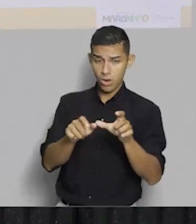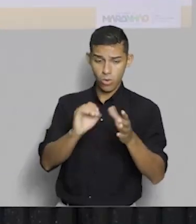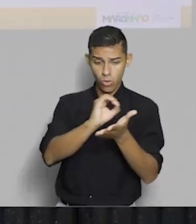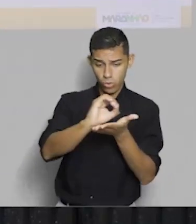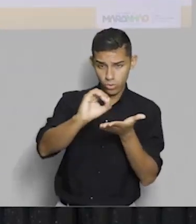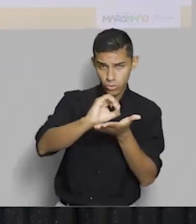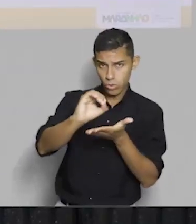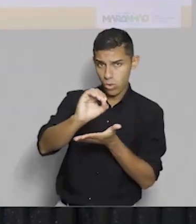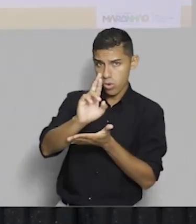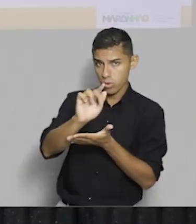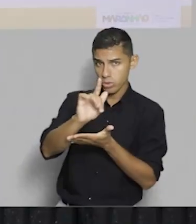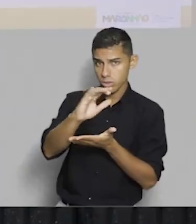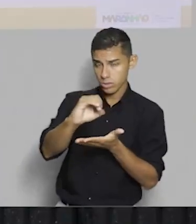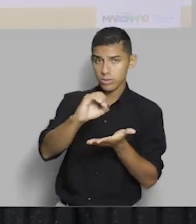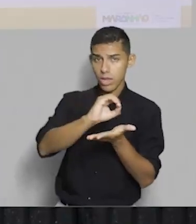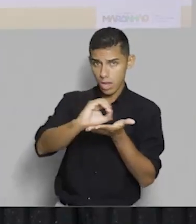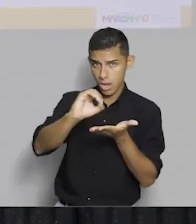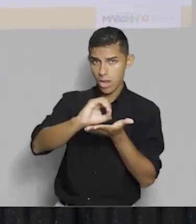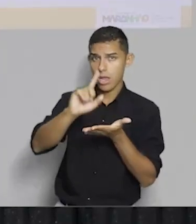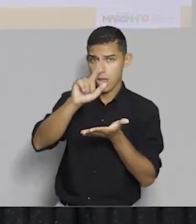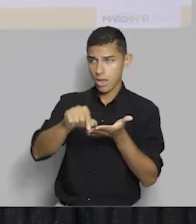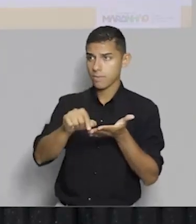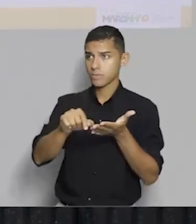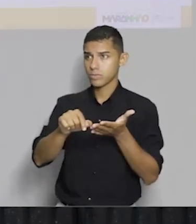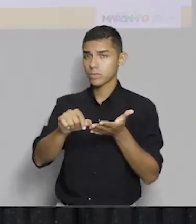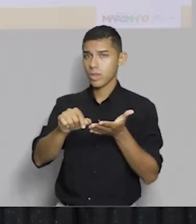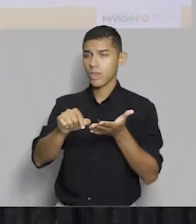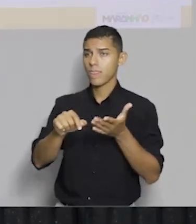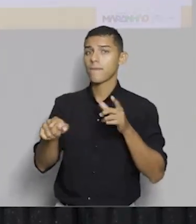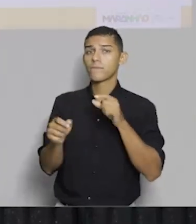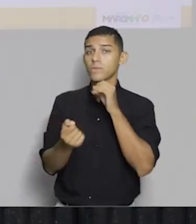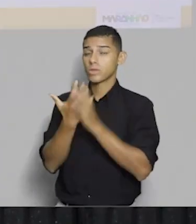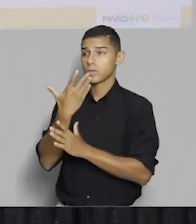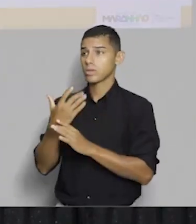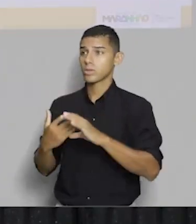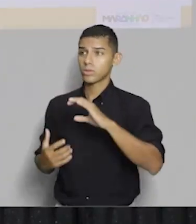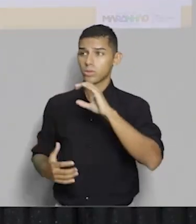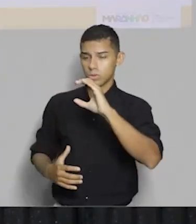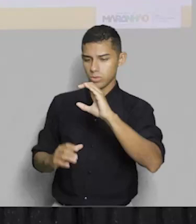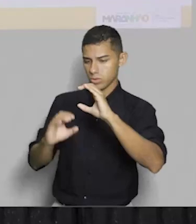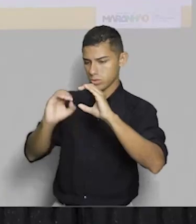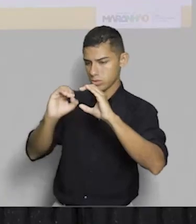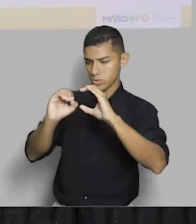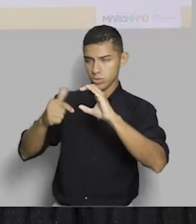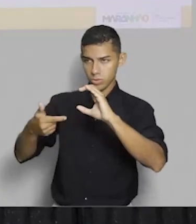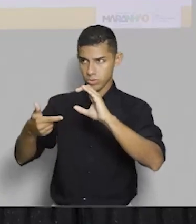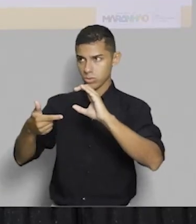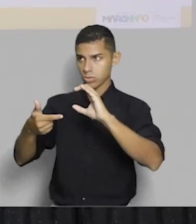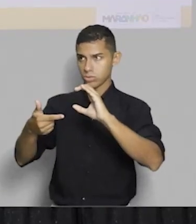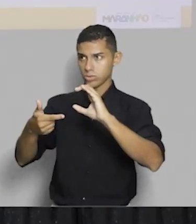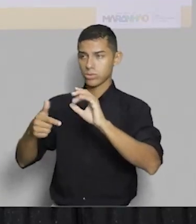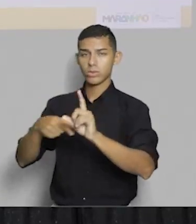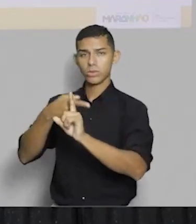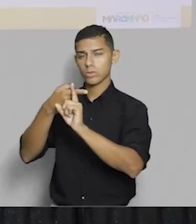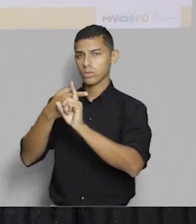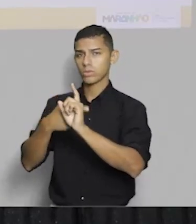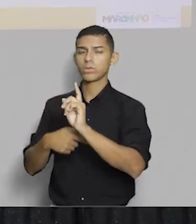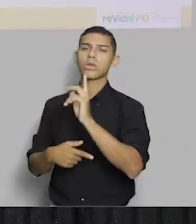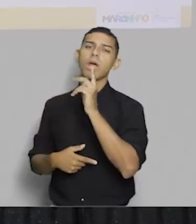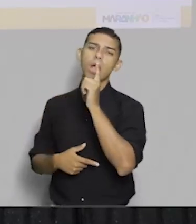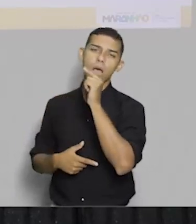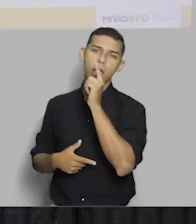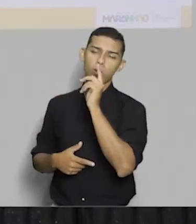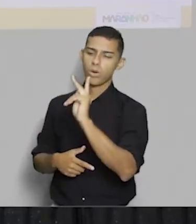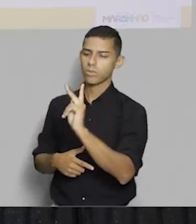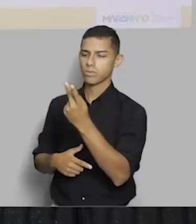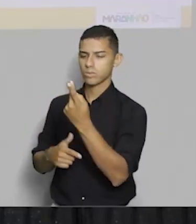porque eu pintando é um composto orgânico vai gerar CO2 O dióxido de carbono mas água